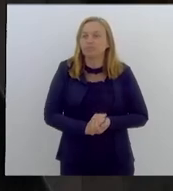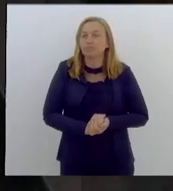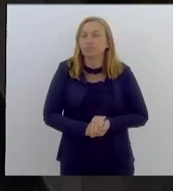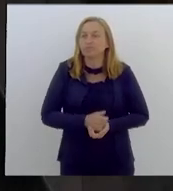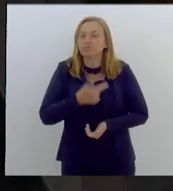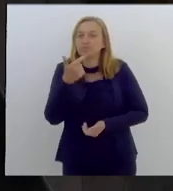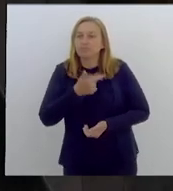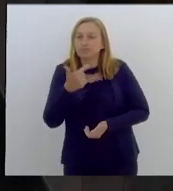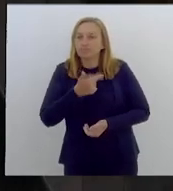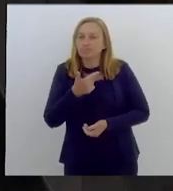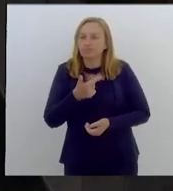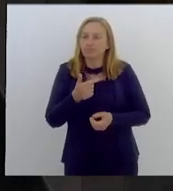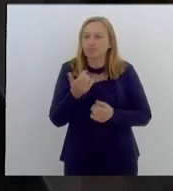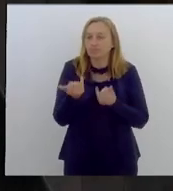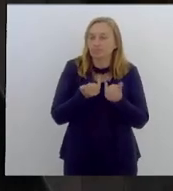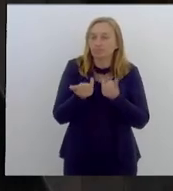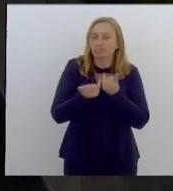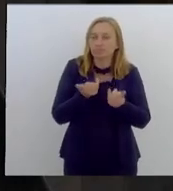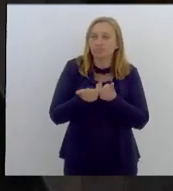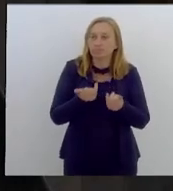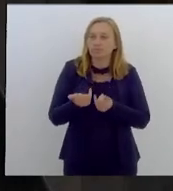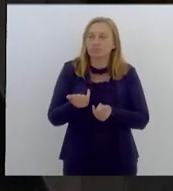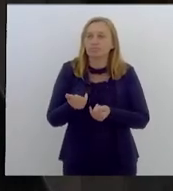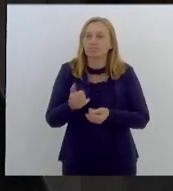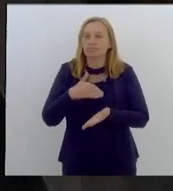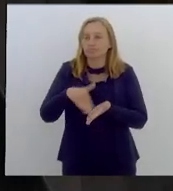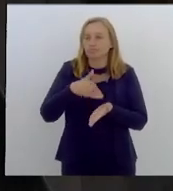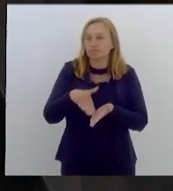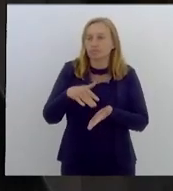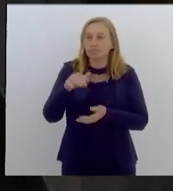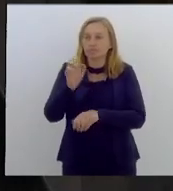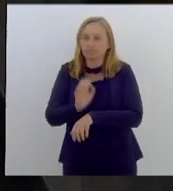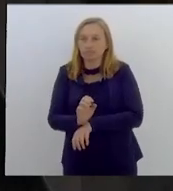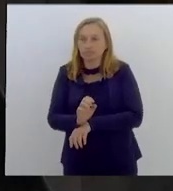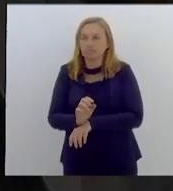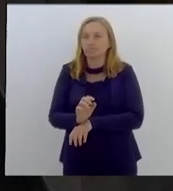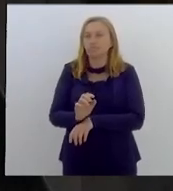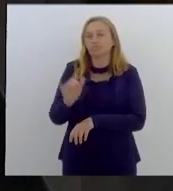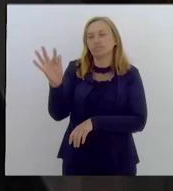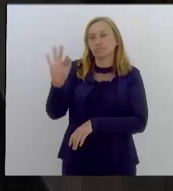segundo os dados da Secretaria de Estado de Fazenda.